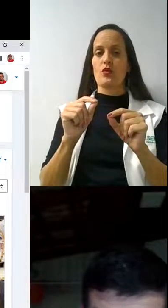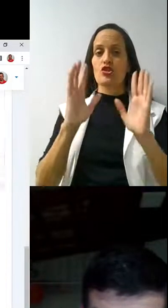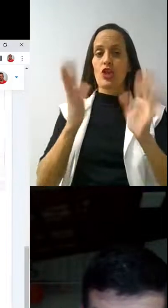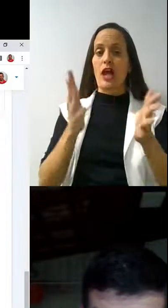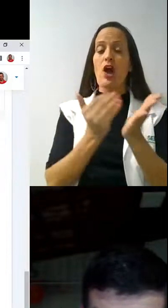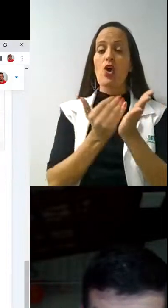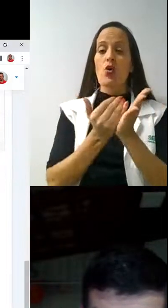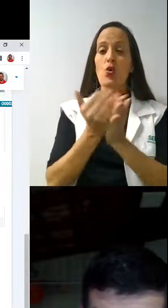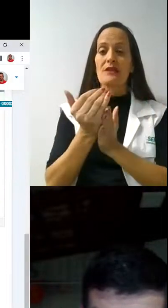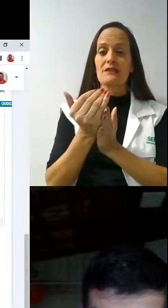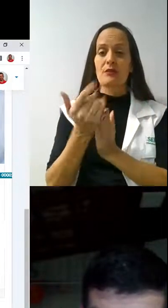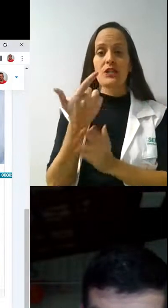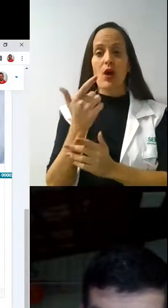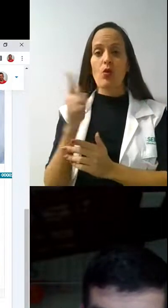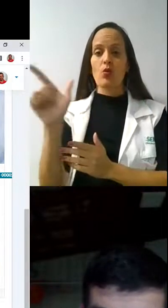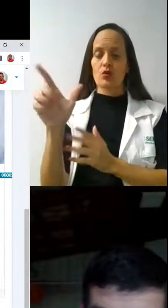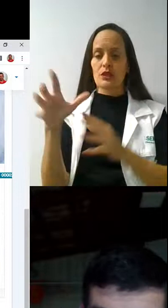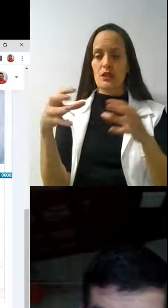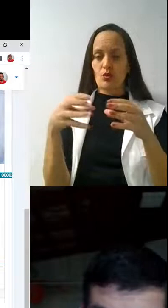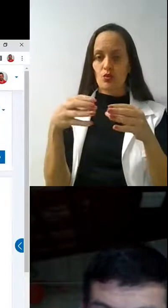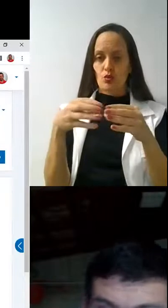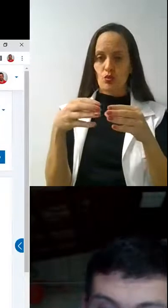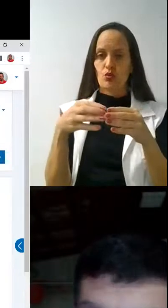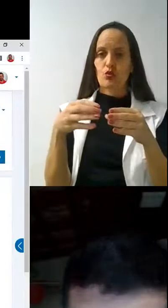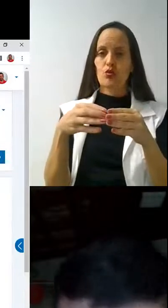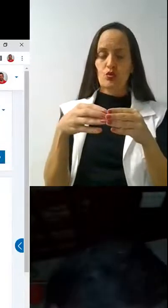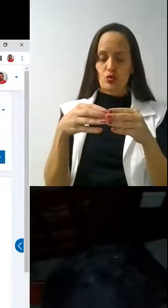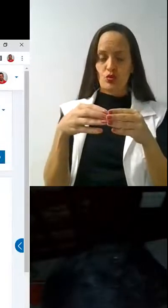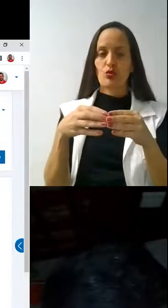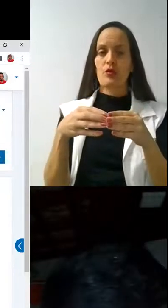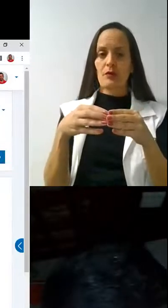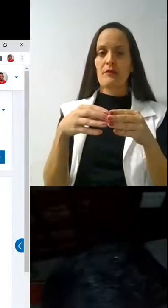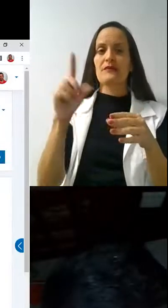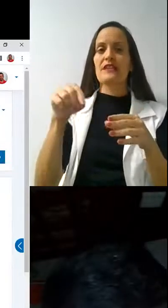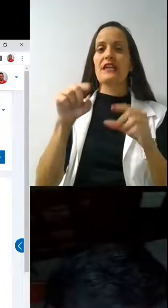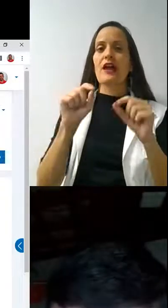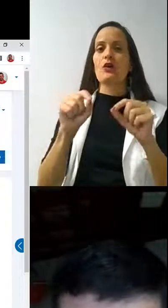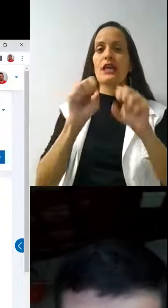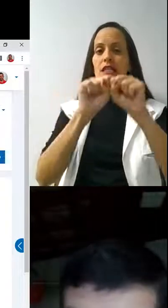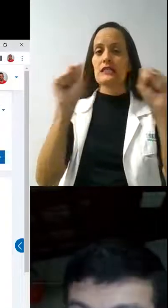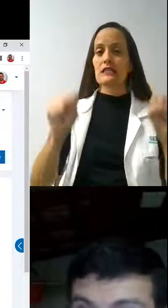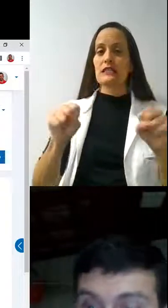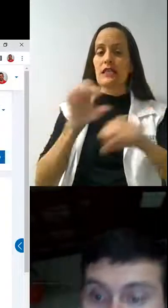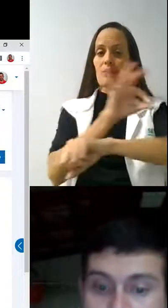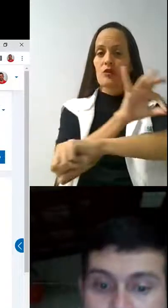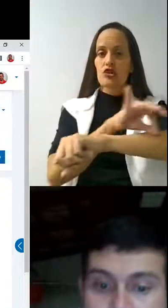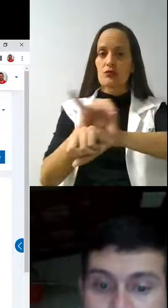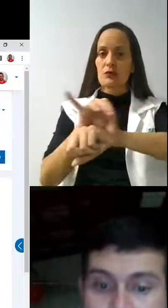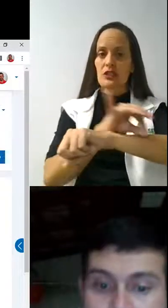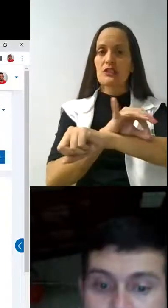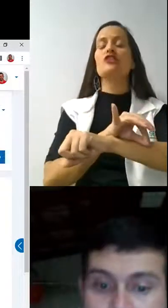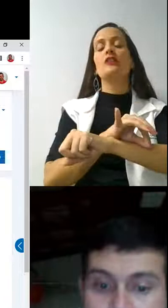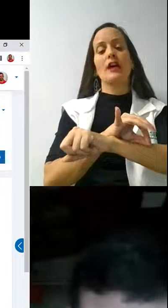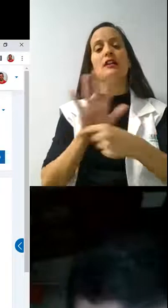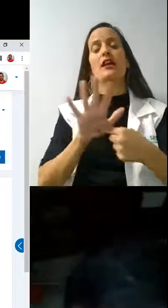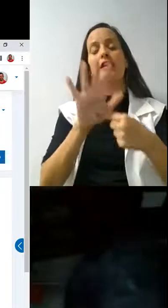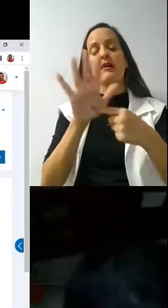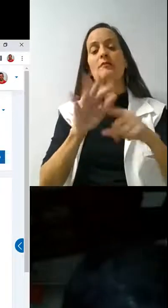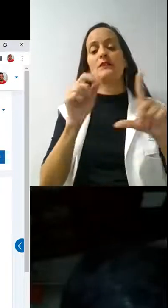a UC número 3, né, que é Sistemas de Medida e Representação Gráfica. Então, ela iniciou dia 11/8 e